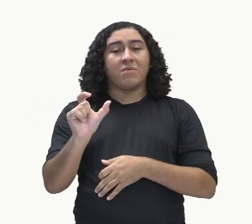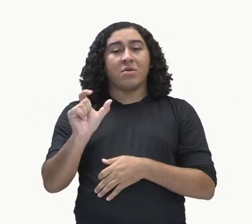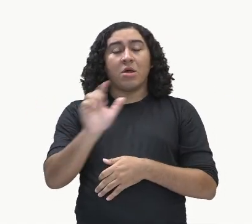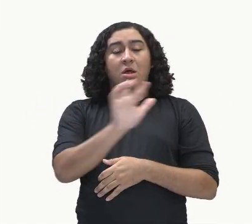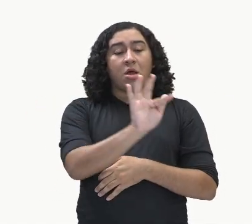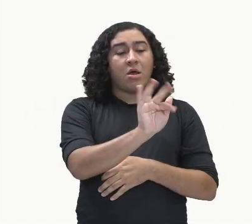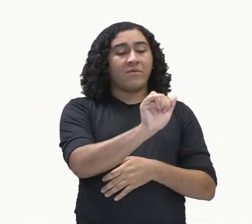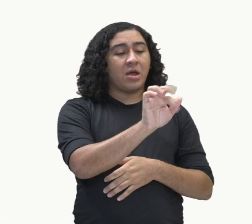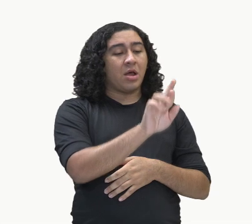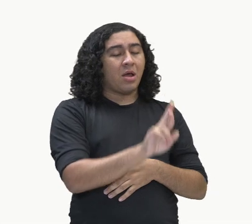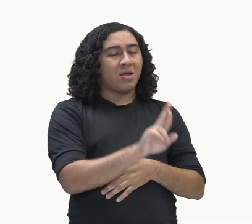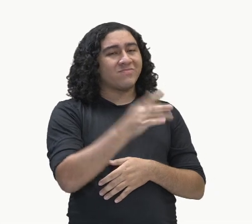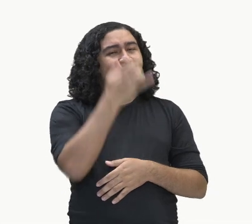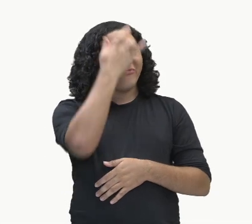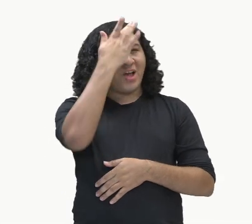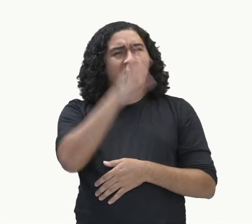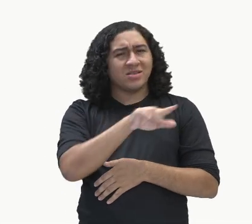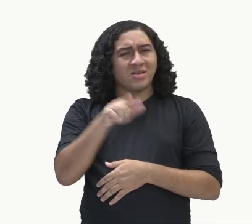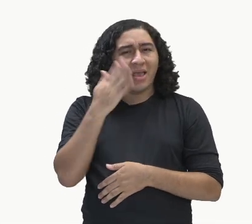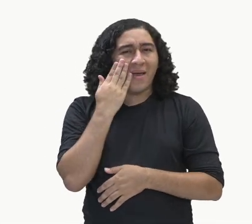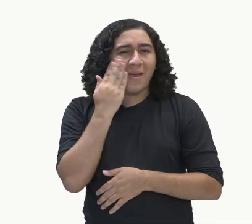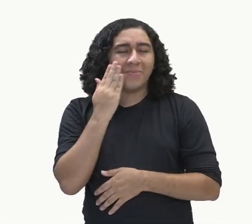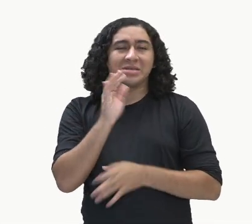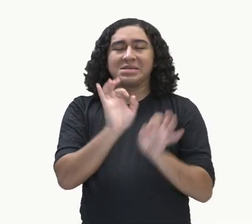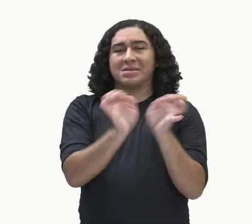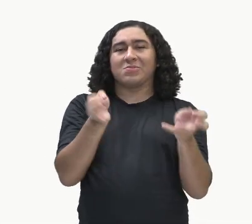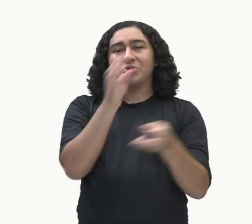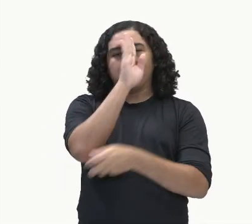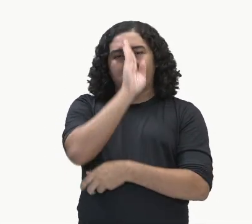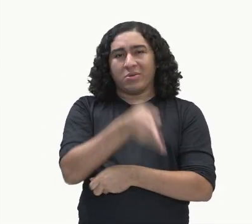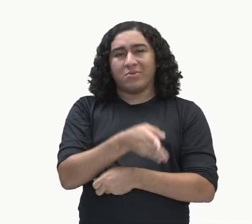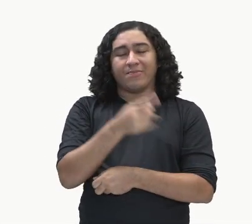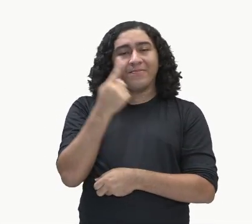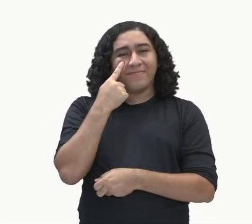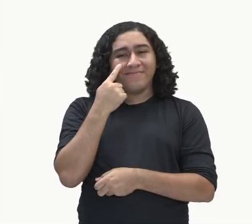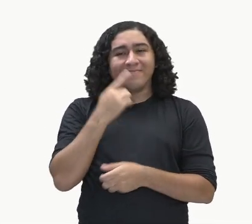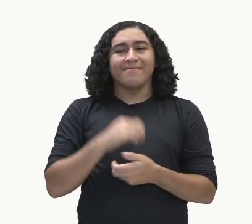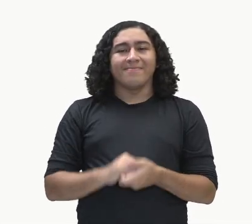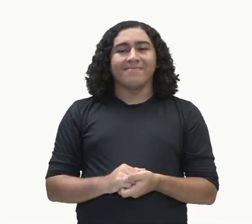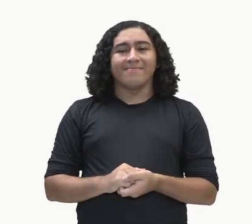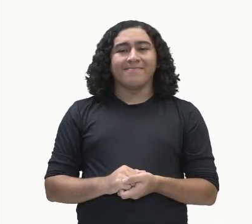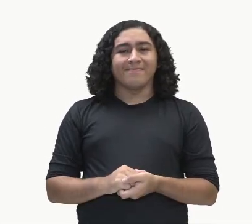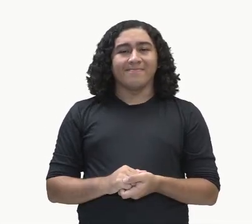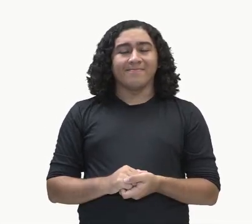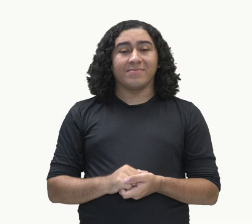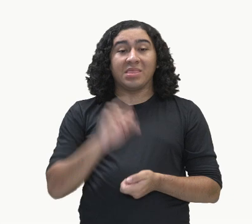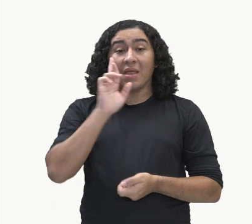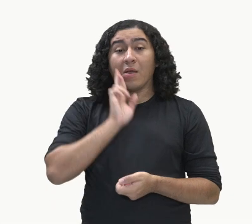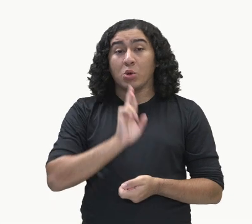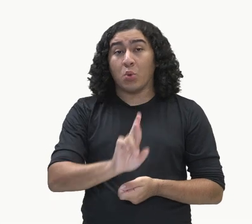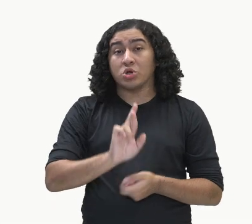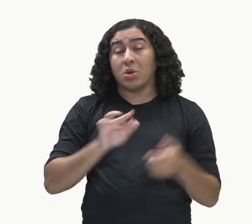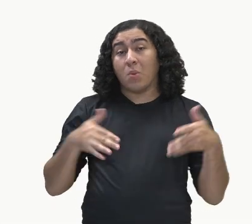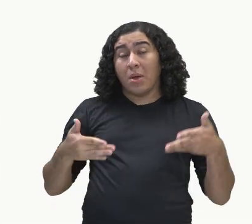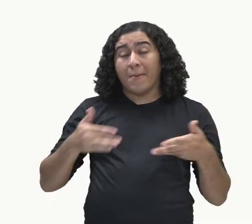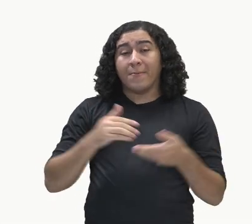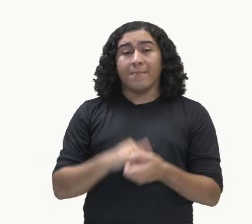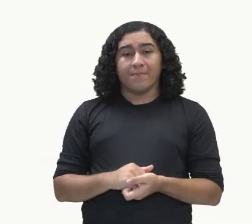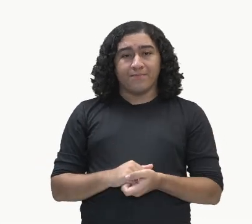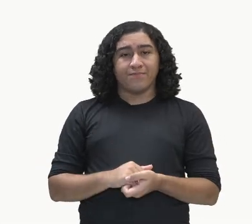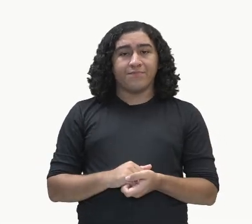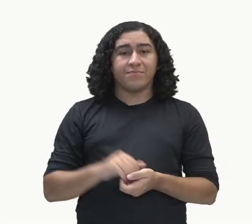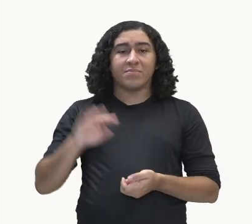far. Agora ficou fácil, né? Bem simples. Vamos ver aqui comigo então. A resposta ficou these